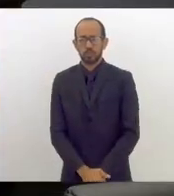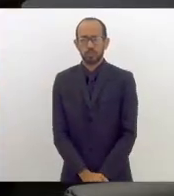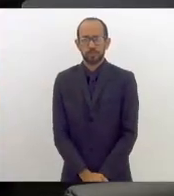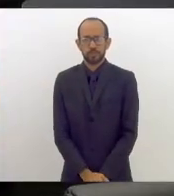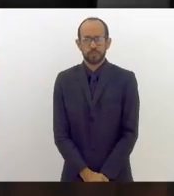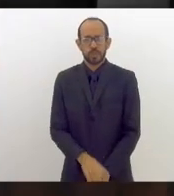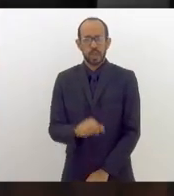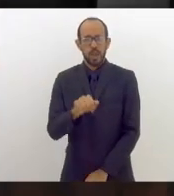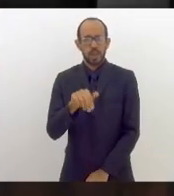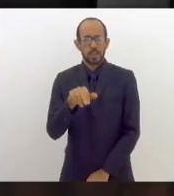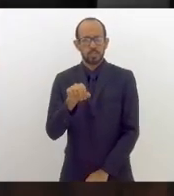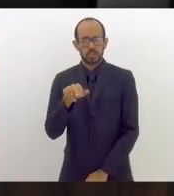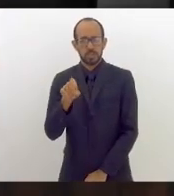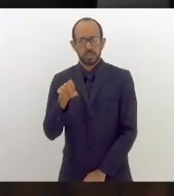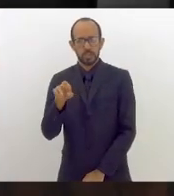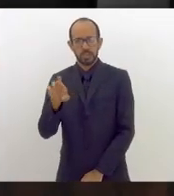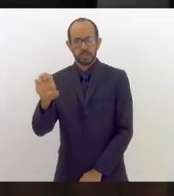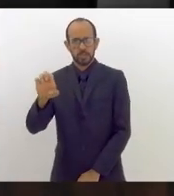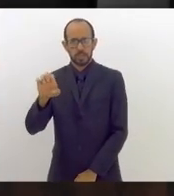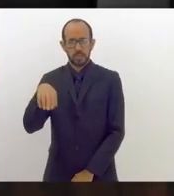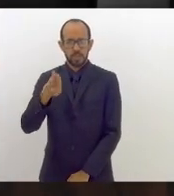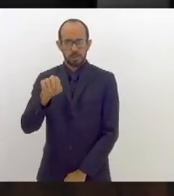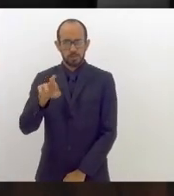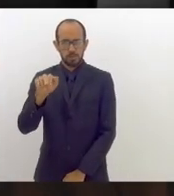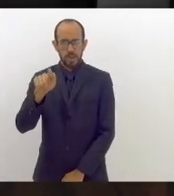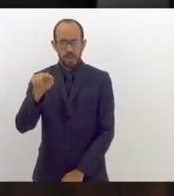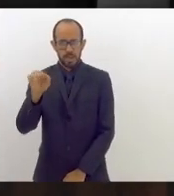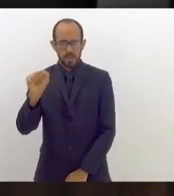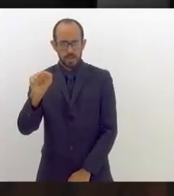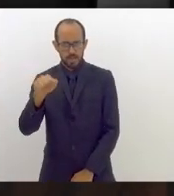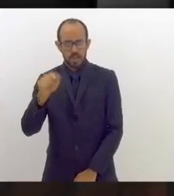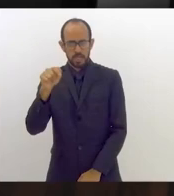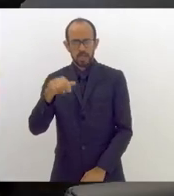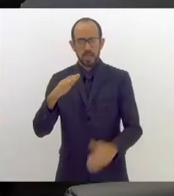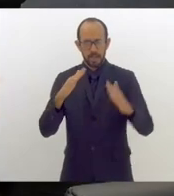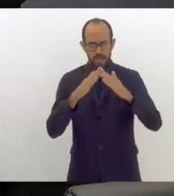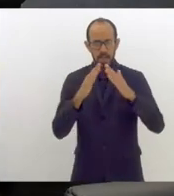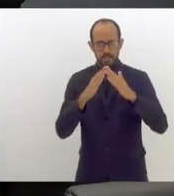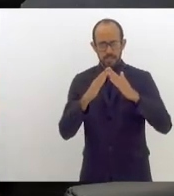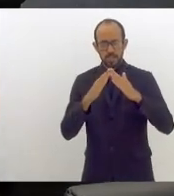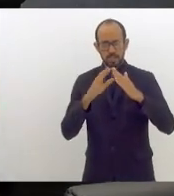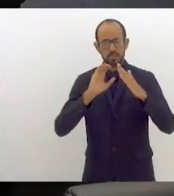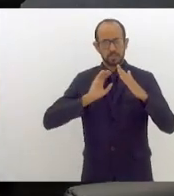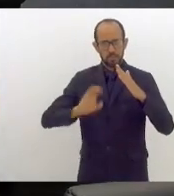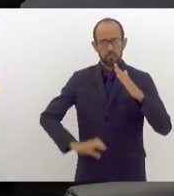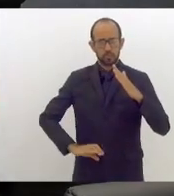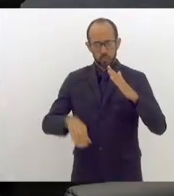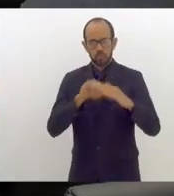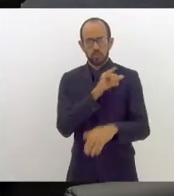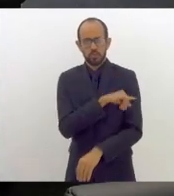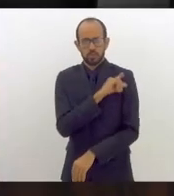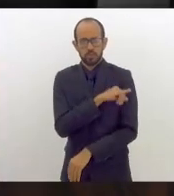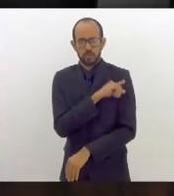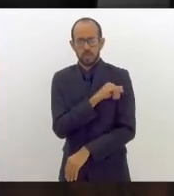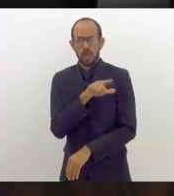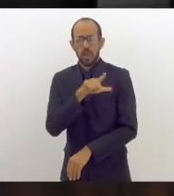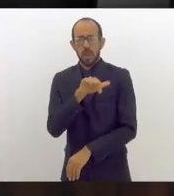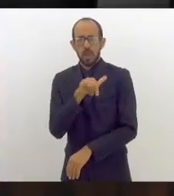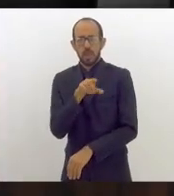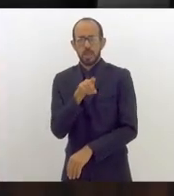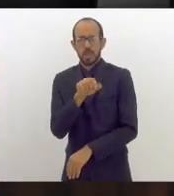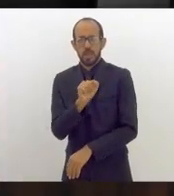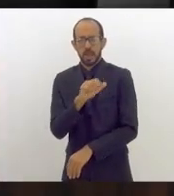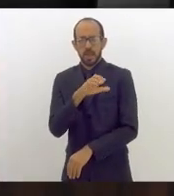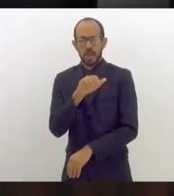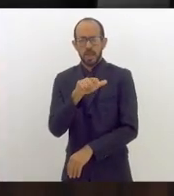Alexandre Braga Casa Civil do estado do Rio de Janeiro linda Kalil diretora do Creci